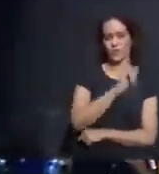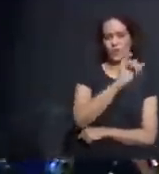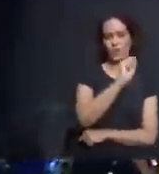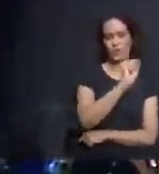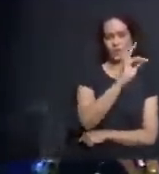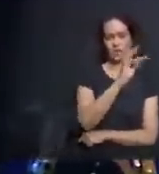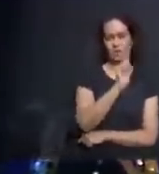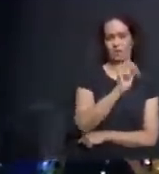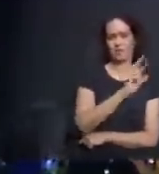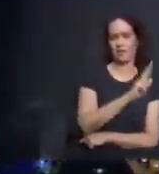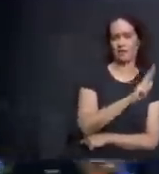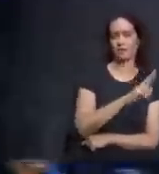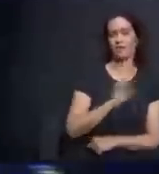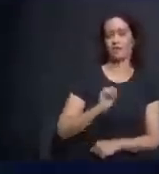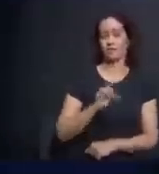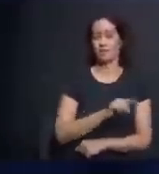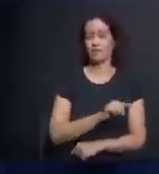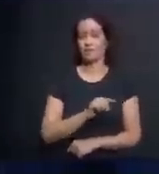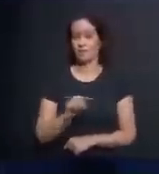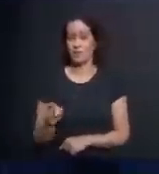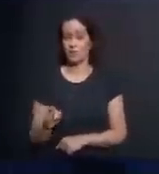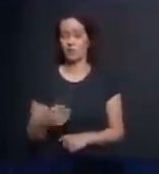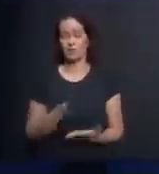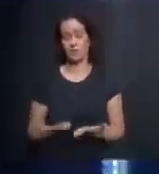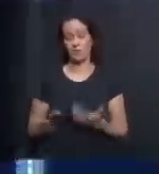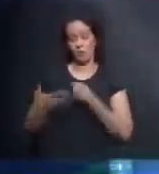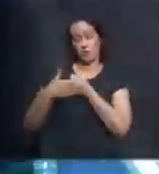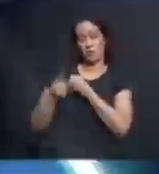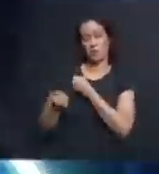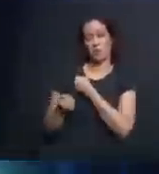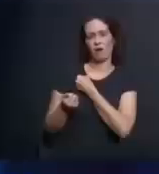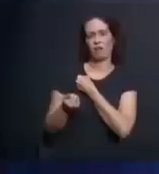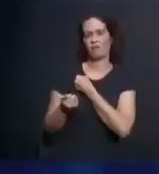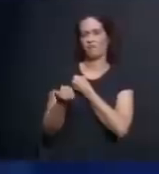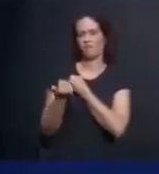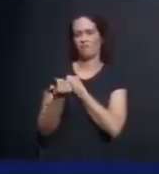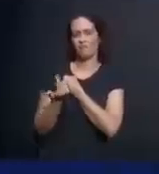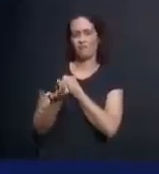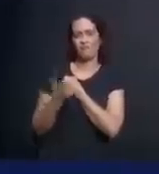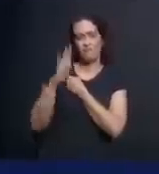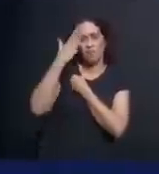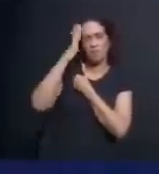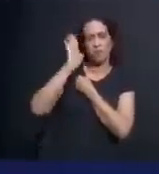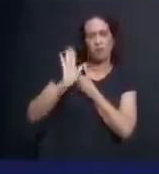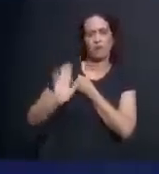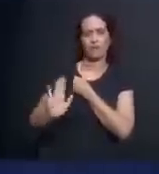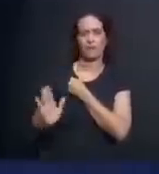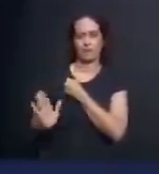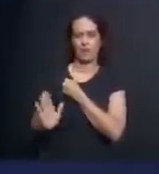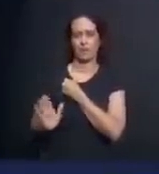seu chamado, você é só o David Banner. Está faltando virar um Hulk, ainda que seja engraçadinho.